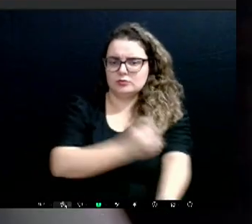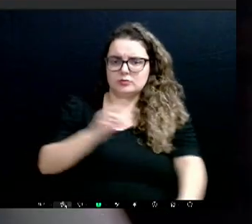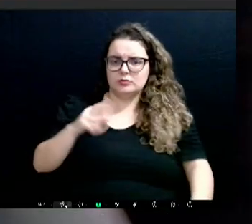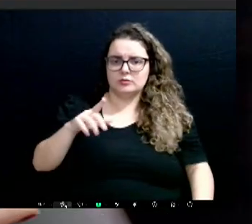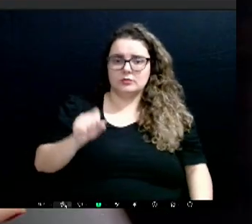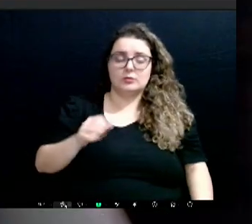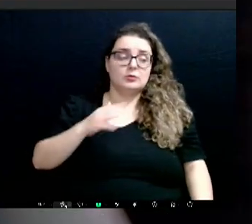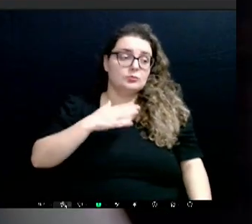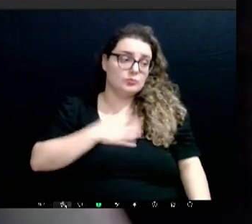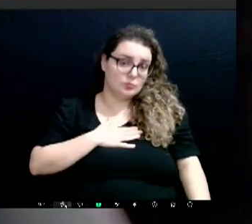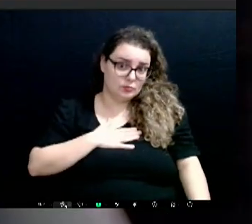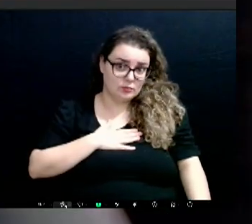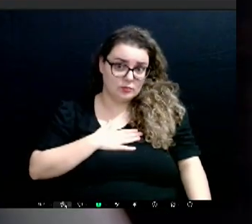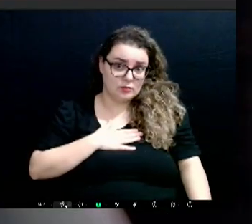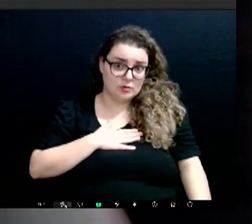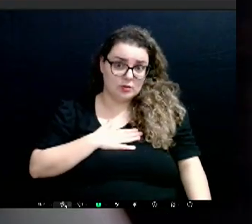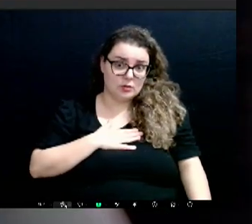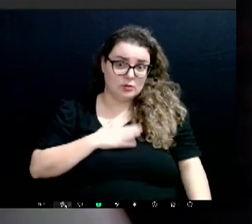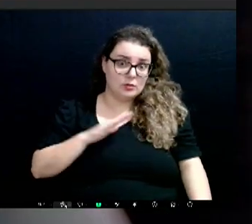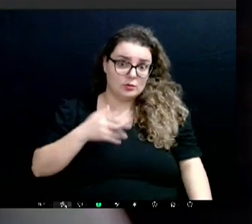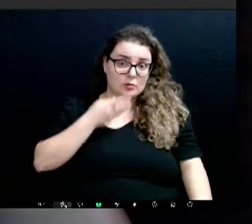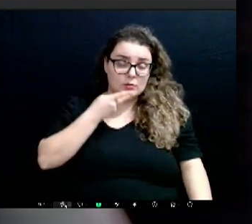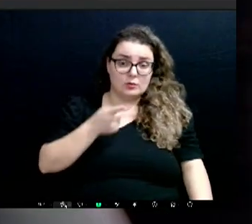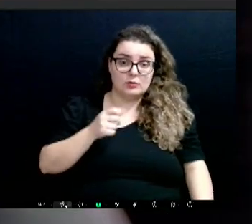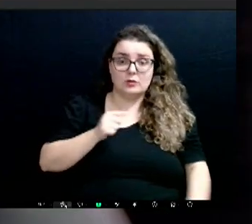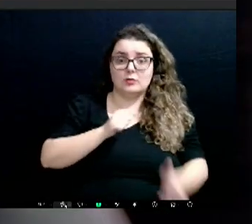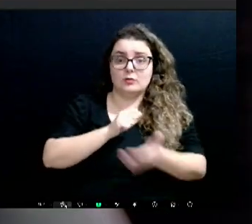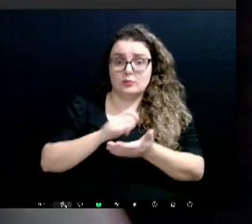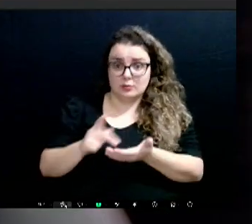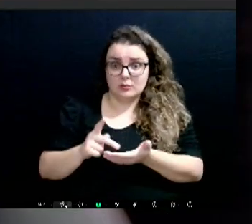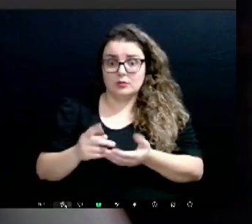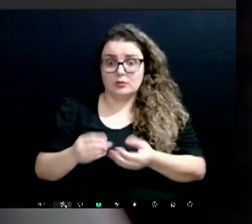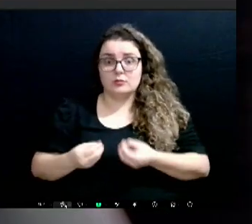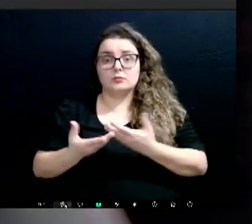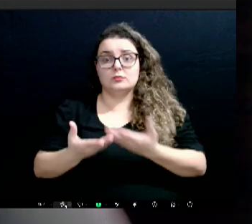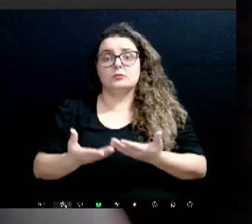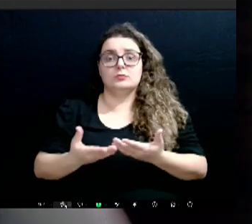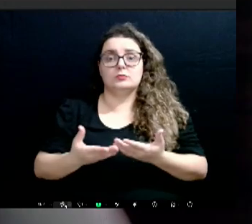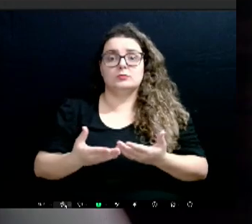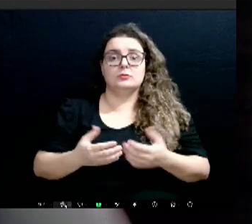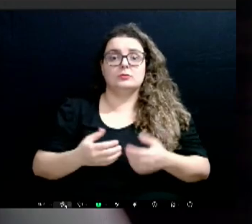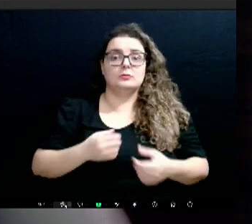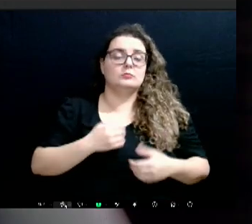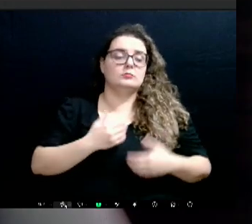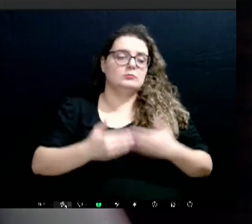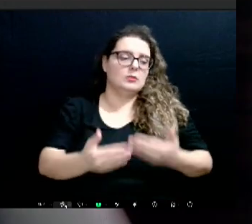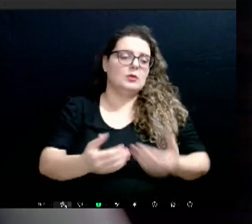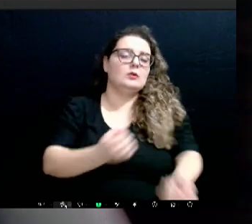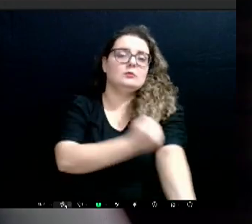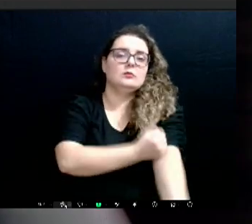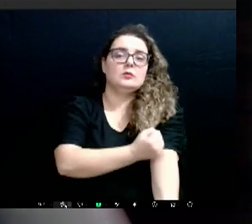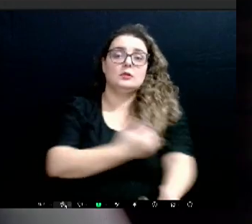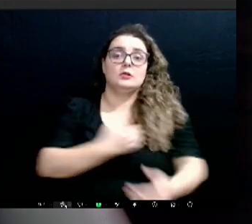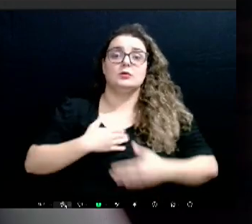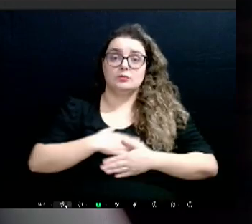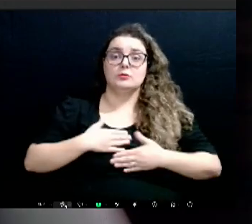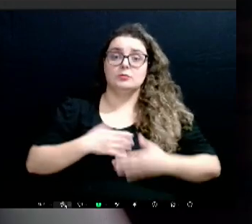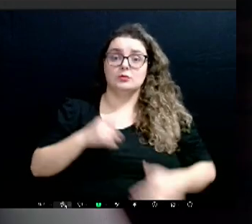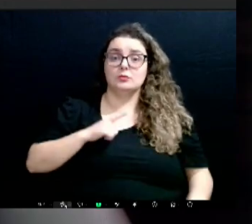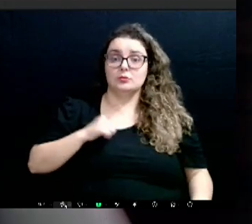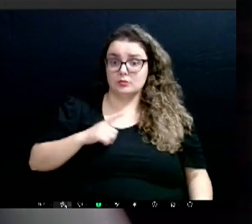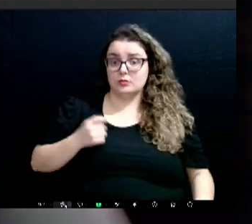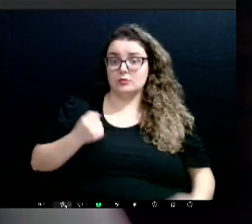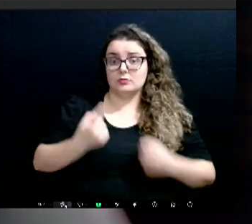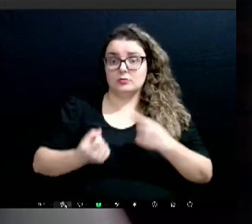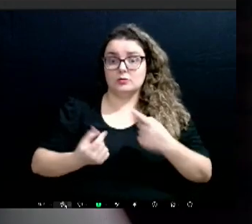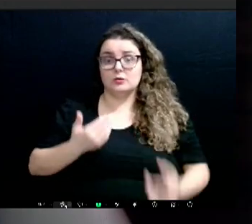caso, quando ela fala do aplicativo que encadeia esse vício e esse prazer, eu tenho algumas solicitações em